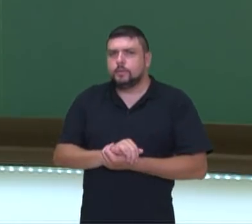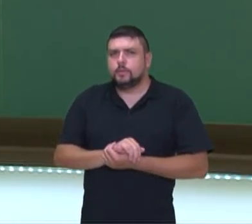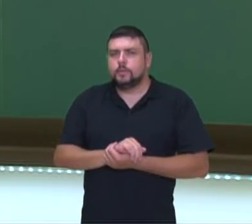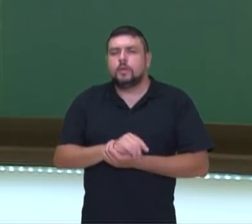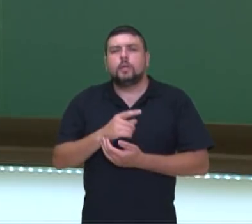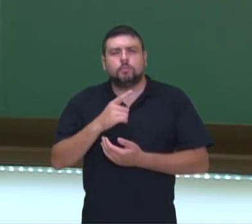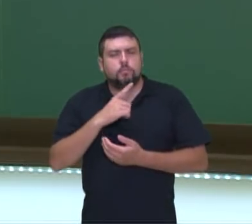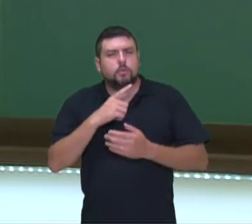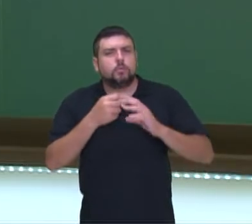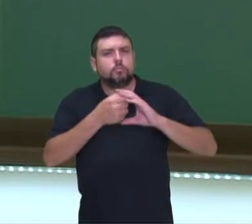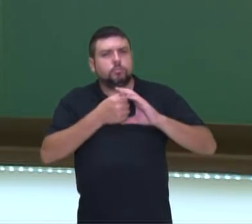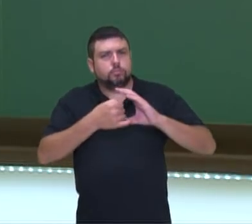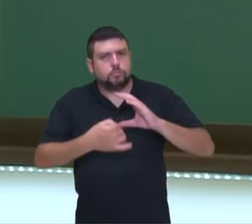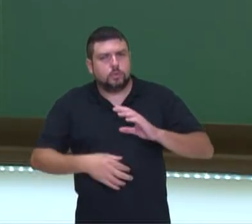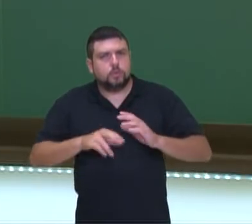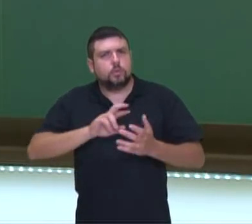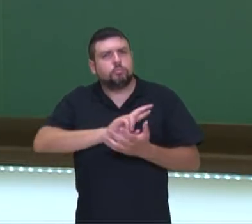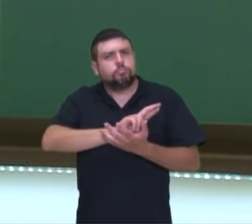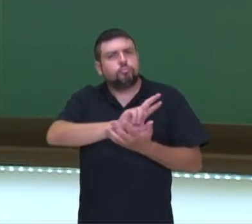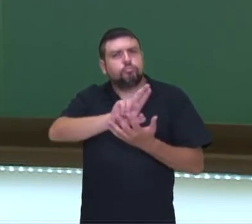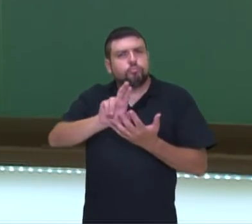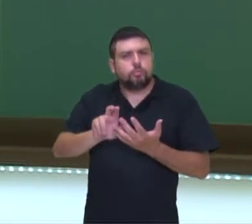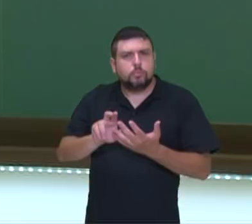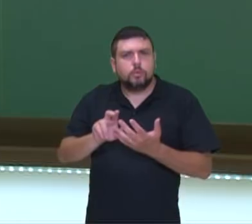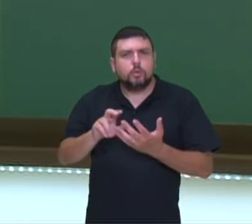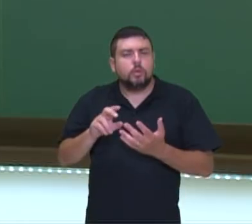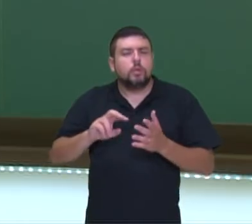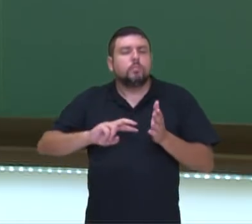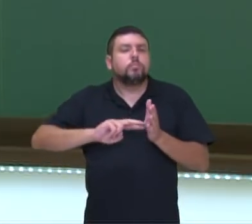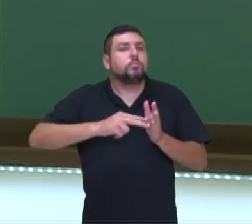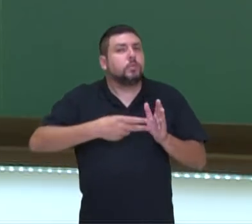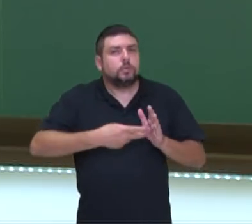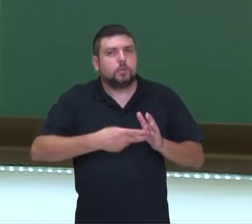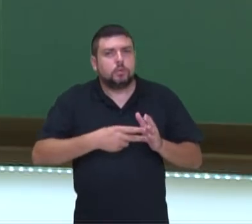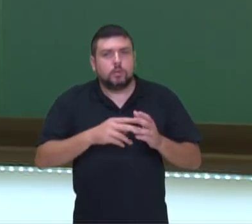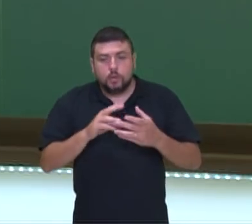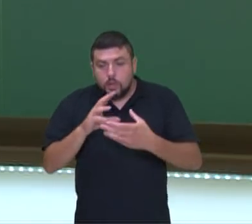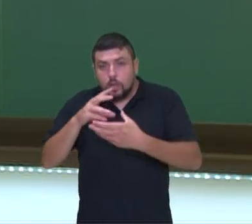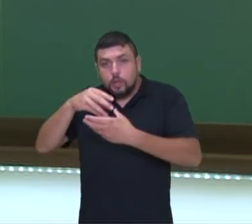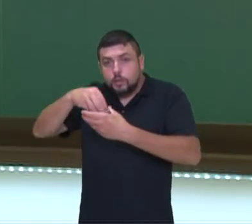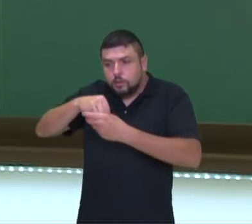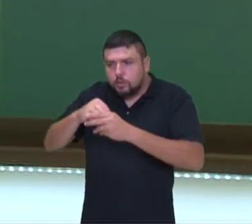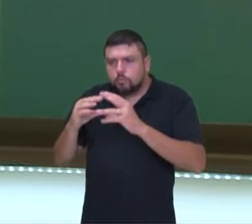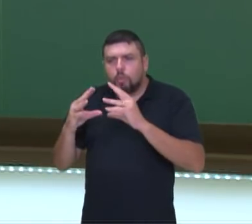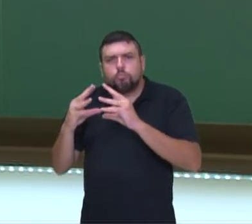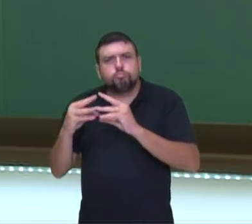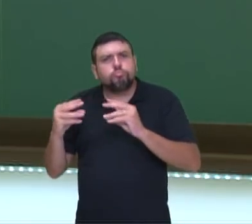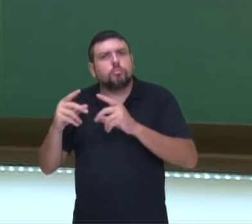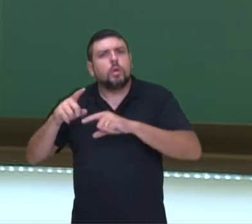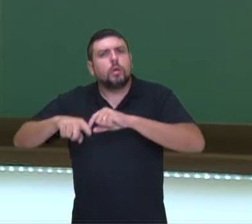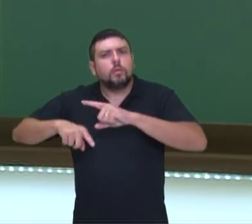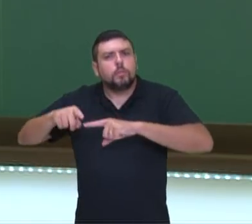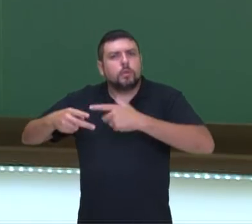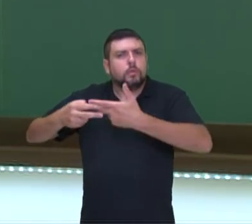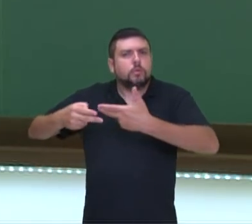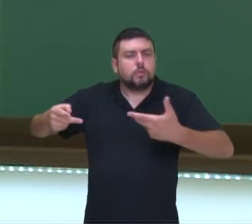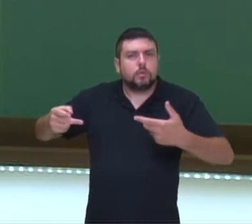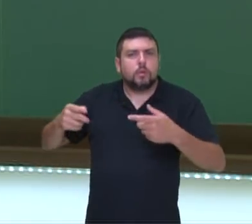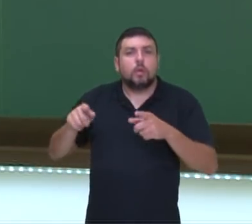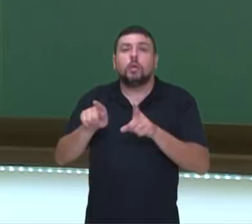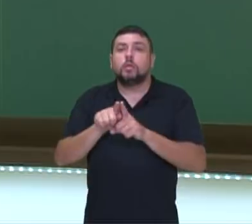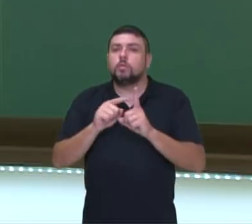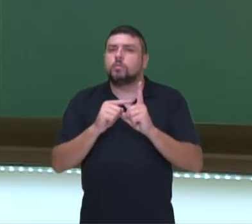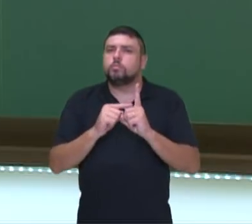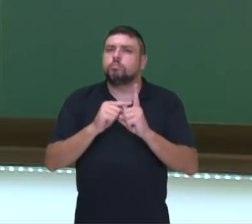apresentar características diferentes, ou seja, vão ser compostas, feitas de materiais diferentes, com